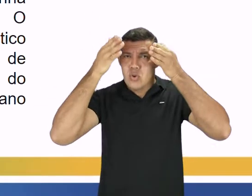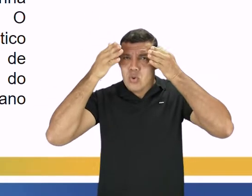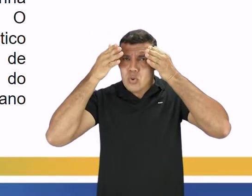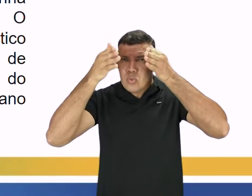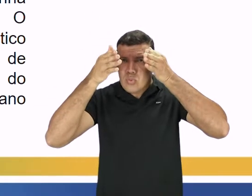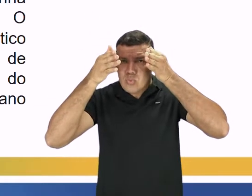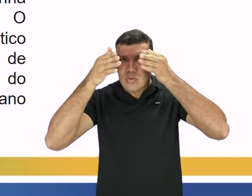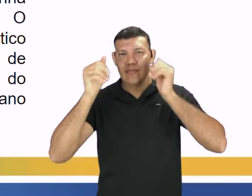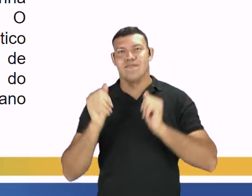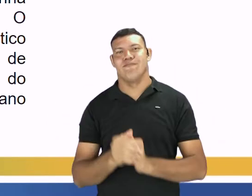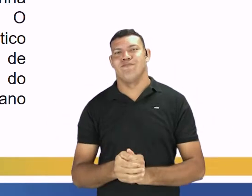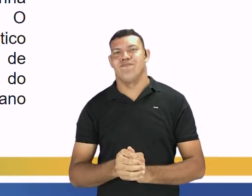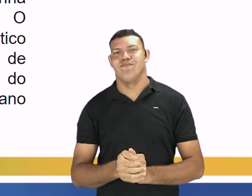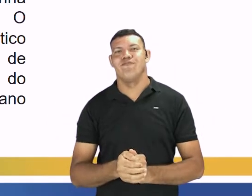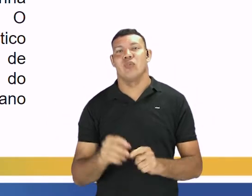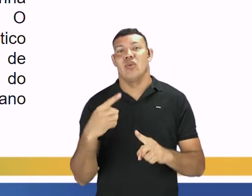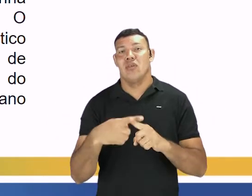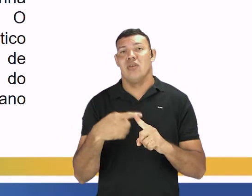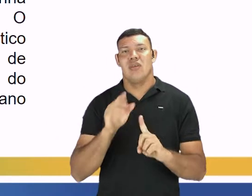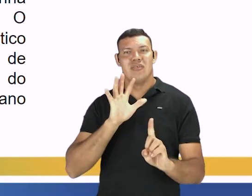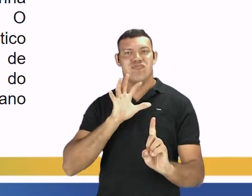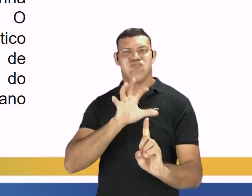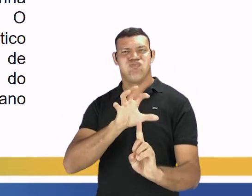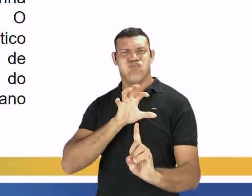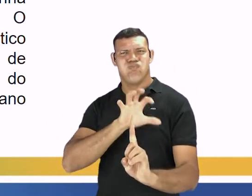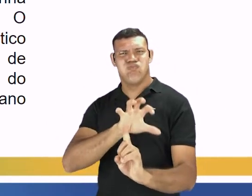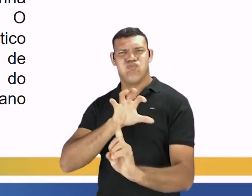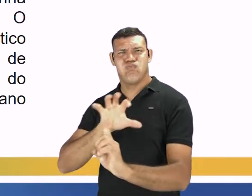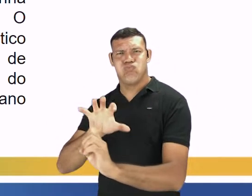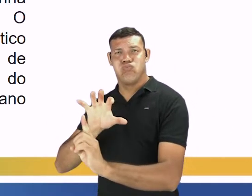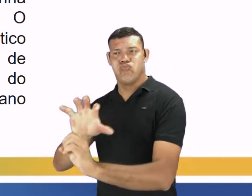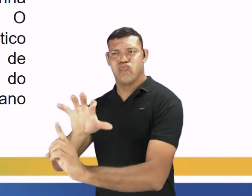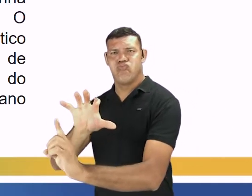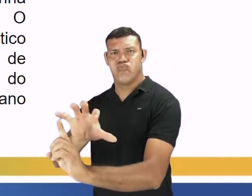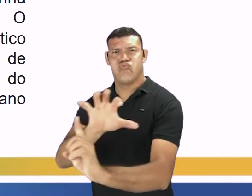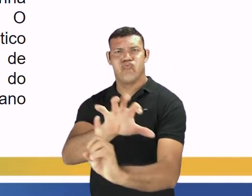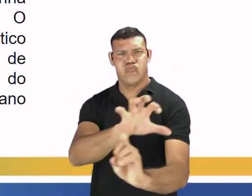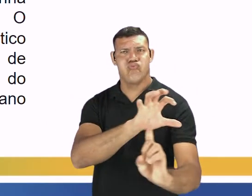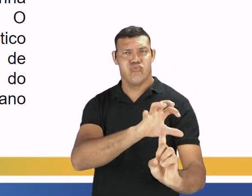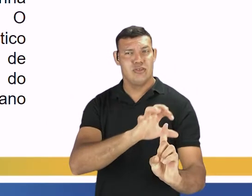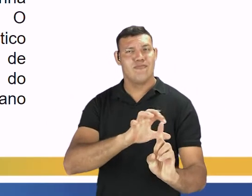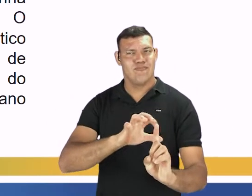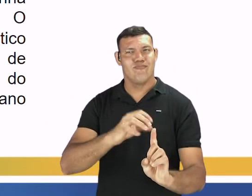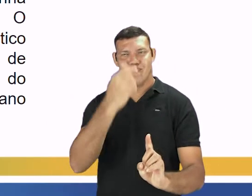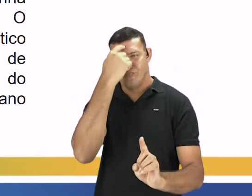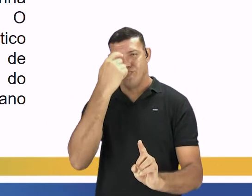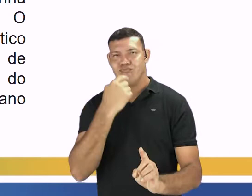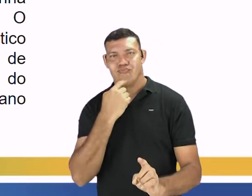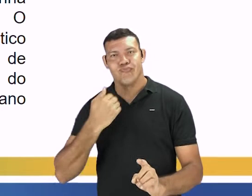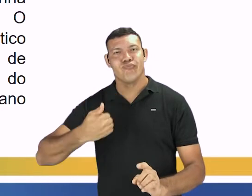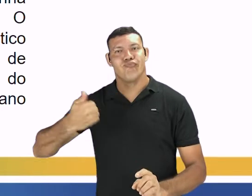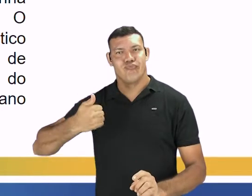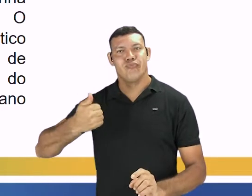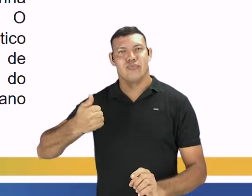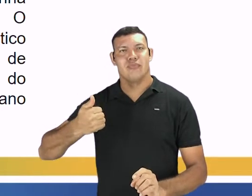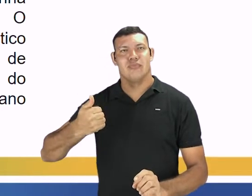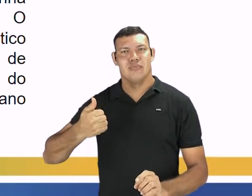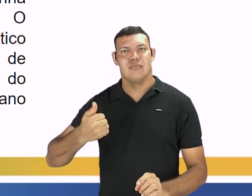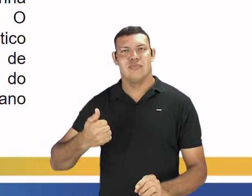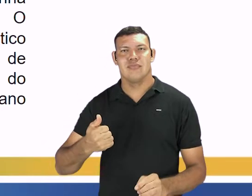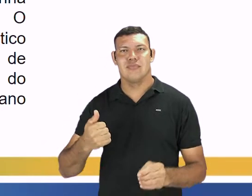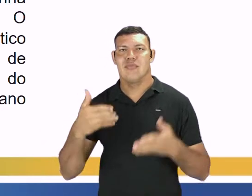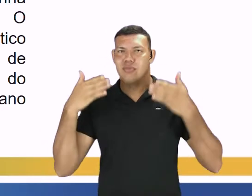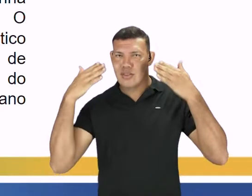por conta dessa influência desses coronéis nas pessoas, né? A gente tem ali a primeira imagem, né? Ela é o Zé